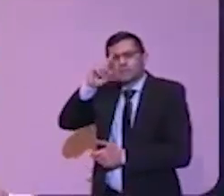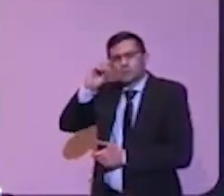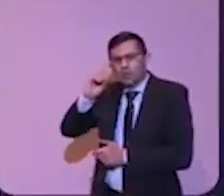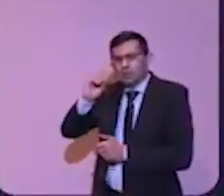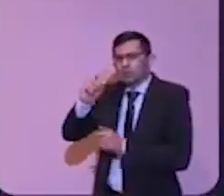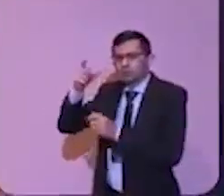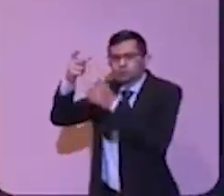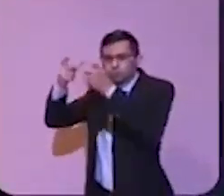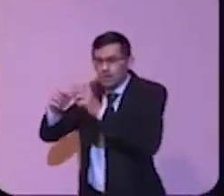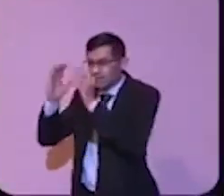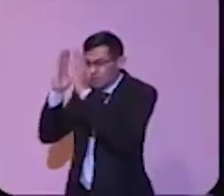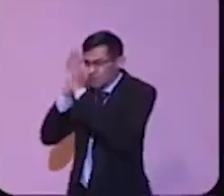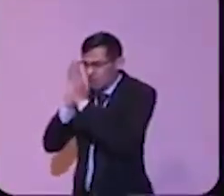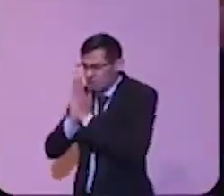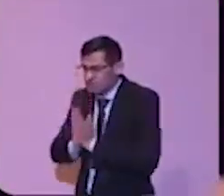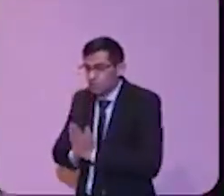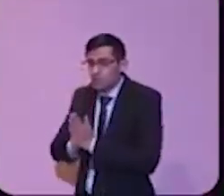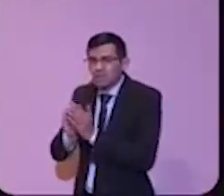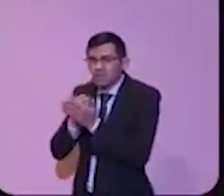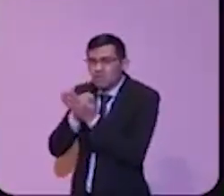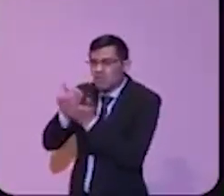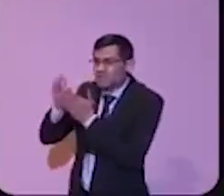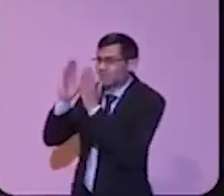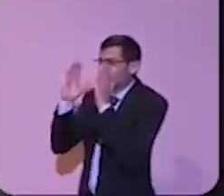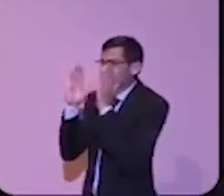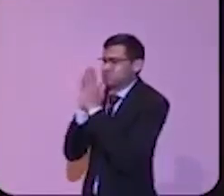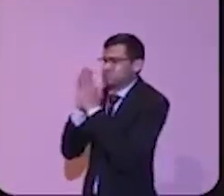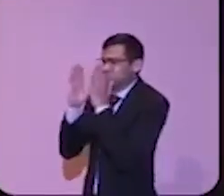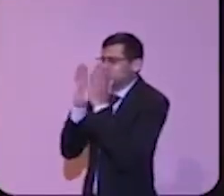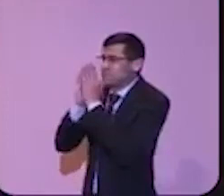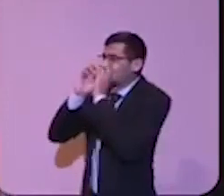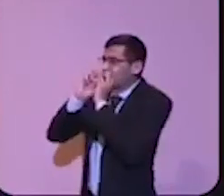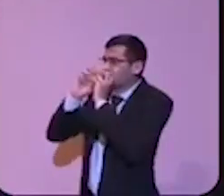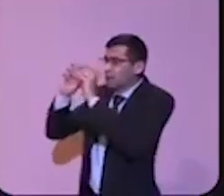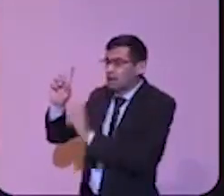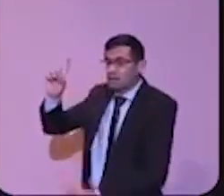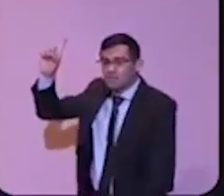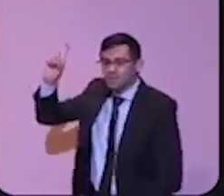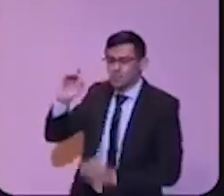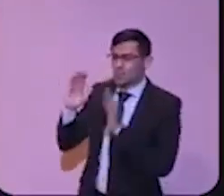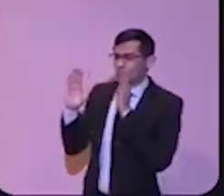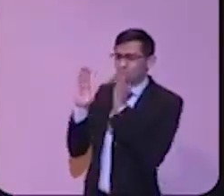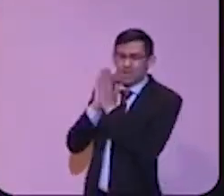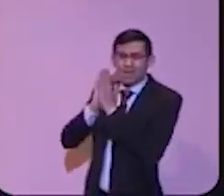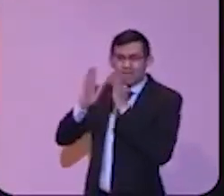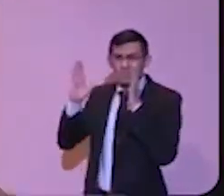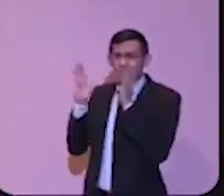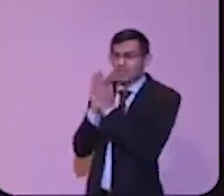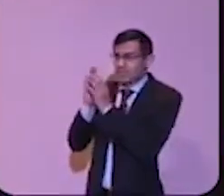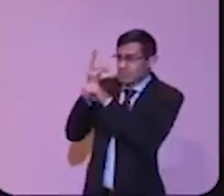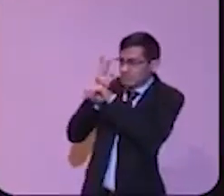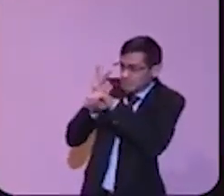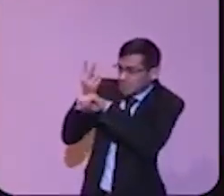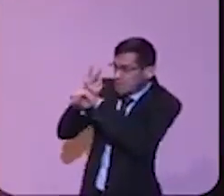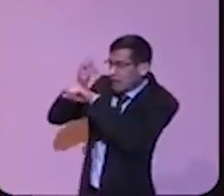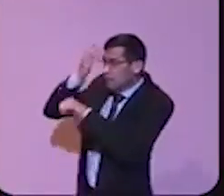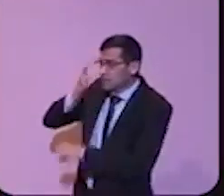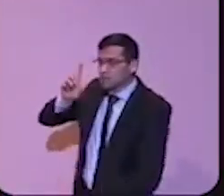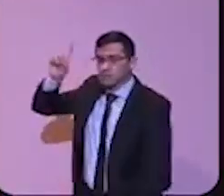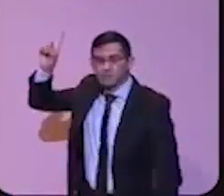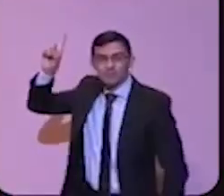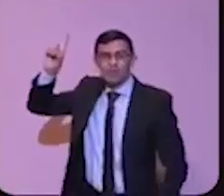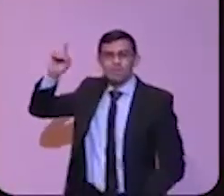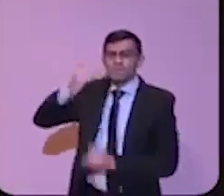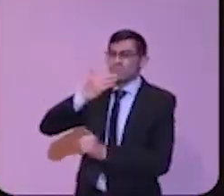de adoração e ela começa a suplicar a misericórdia do Senhor. Ela começa a orar, ela começa a buscar a face de Deus, ela